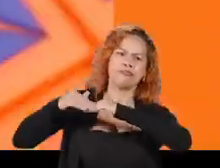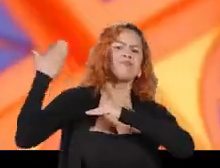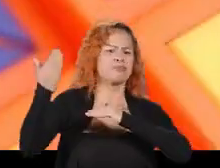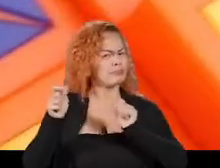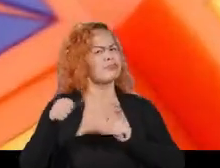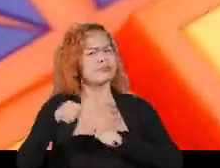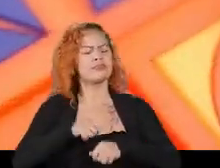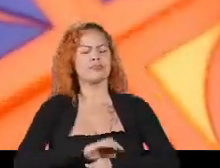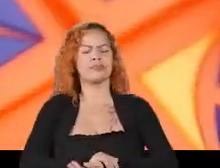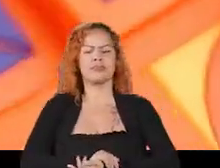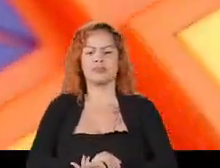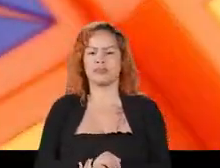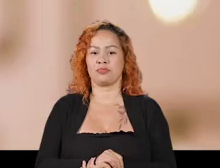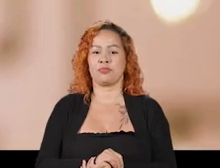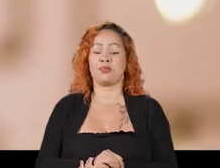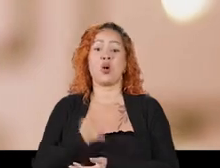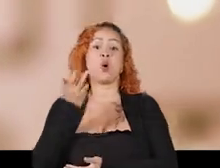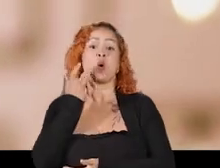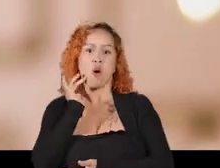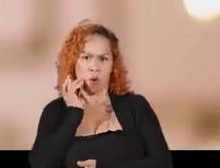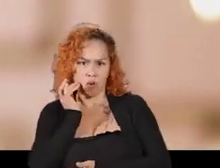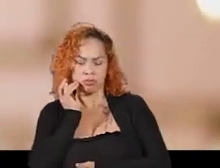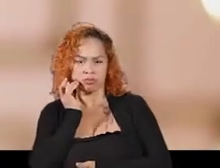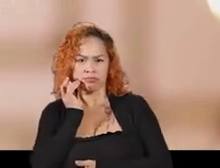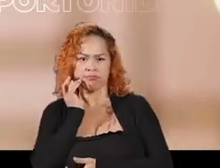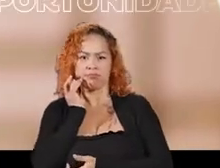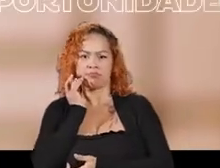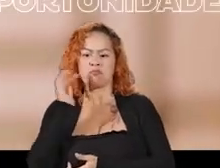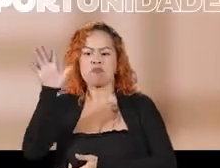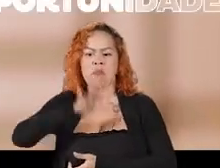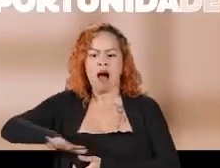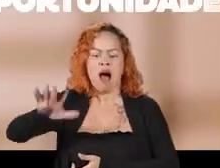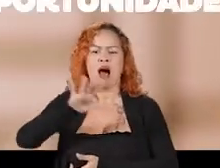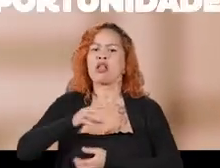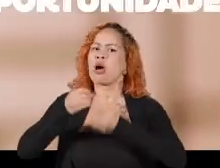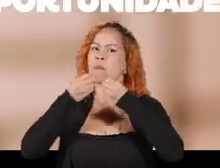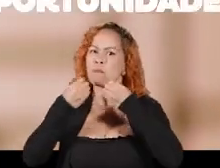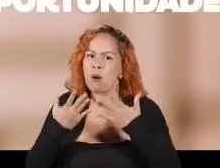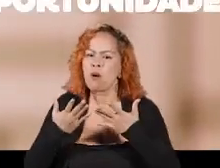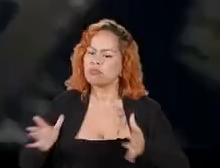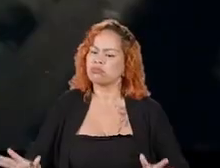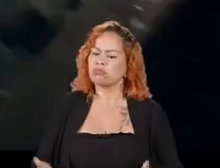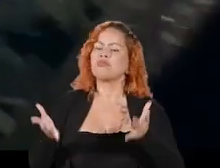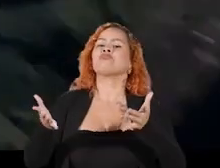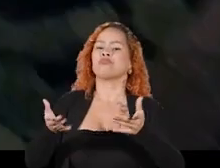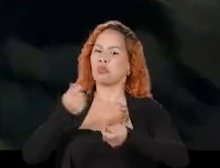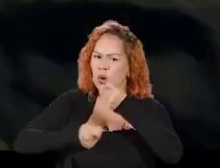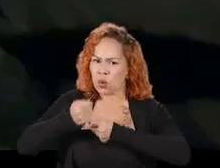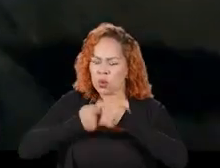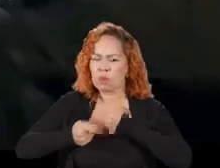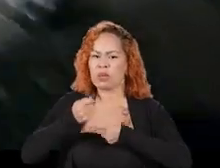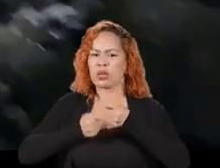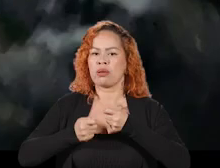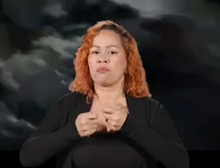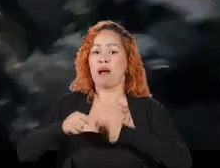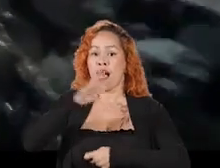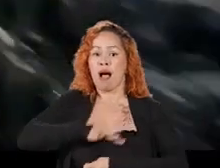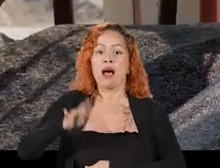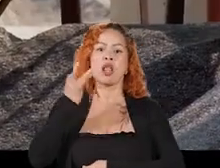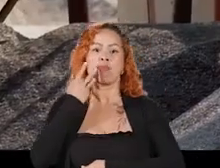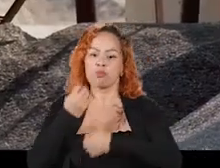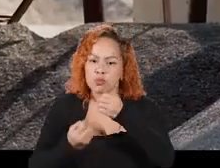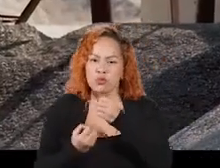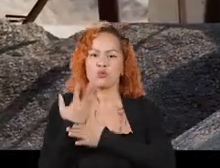sim. A mineração também é uma grande janela de oportunidades. A vocação mineral